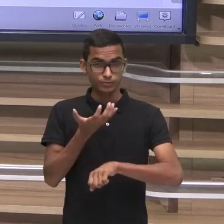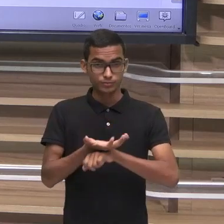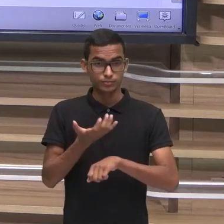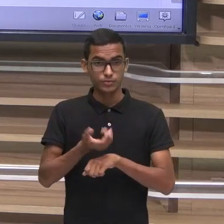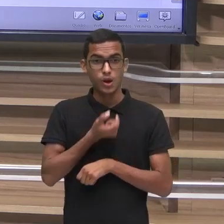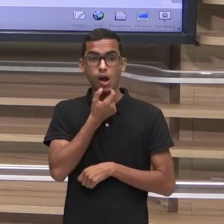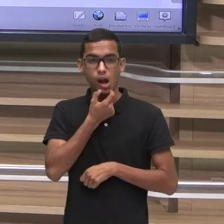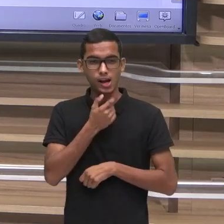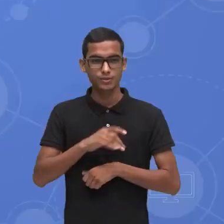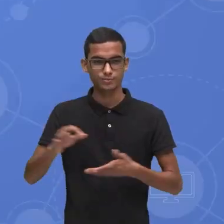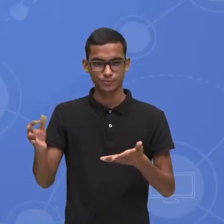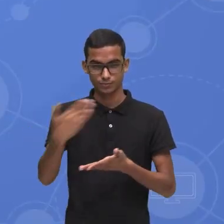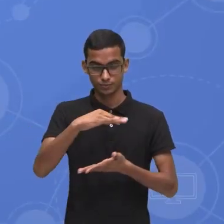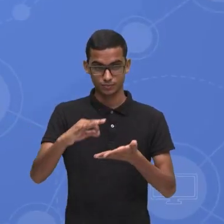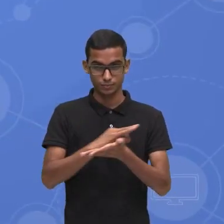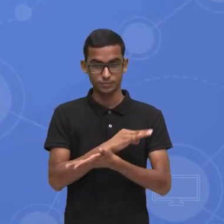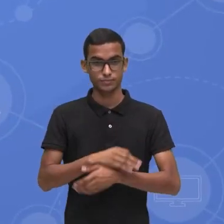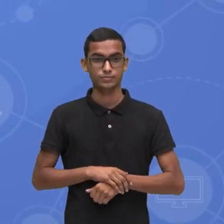corrigir.